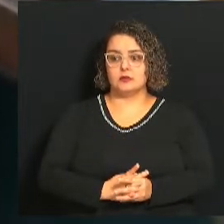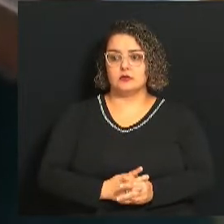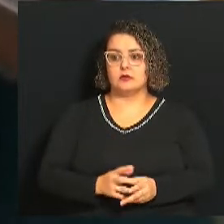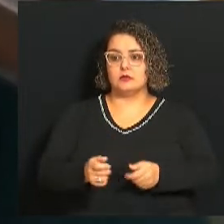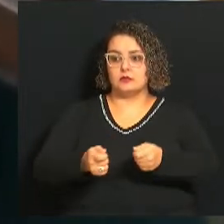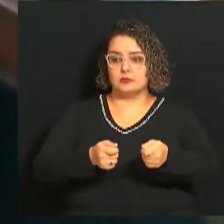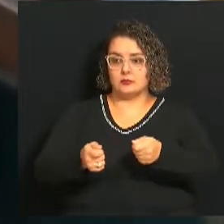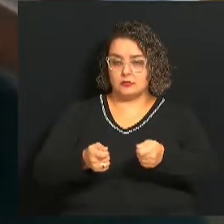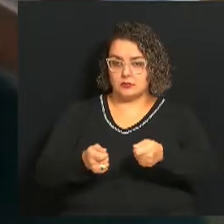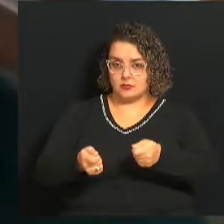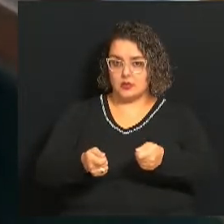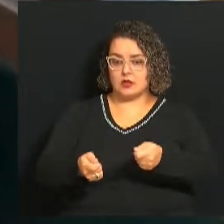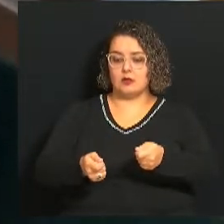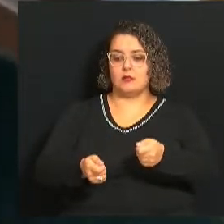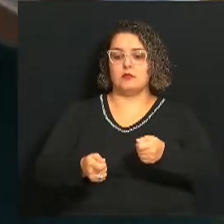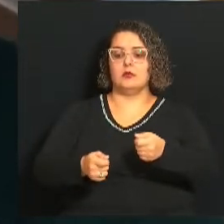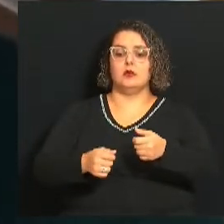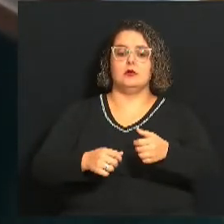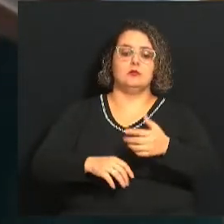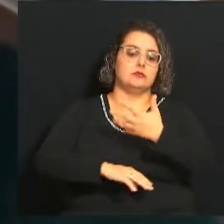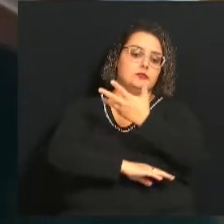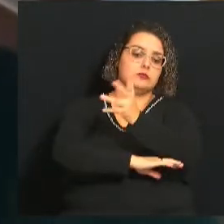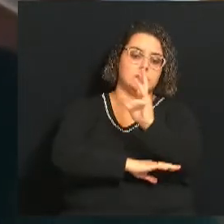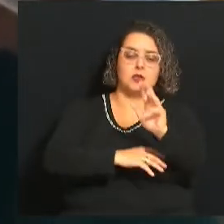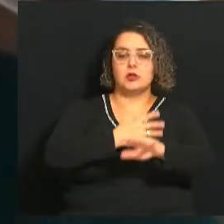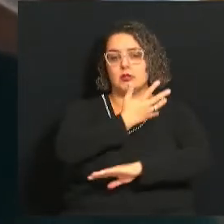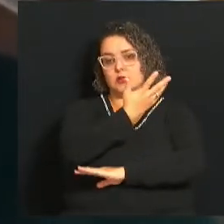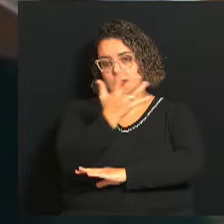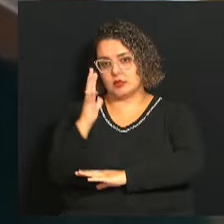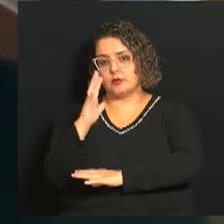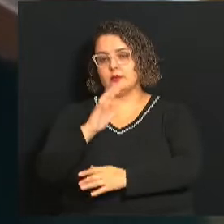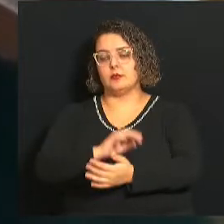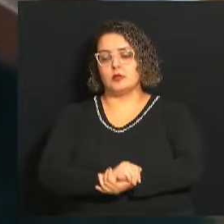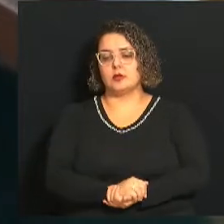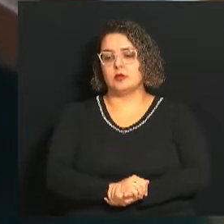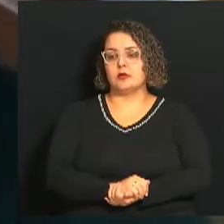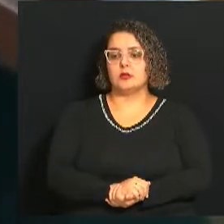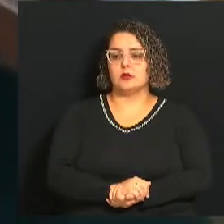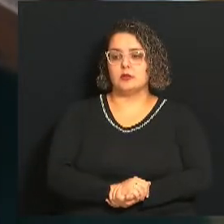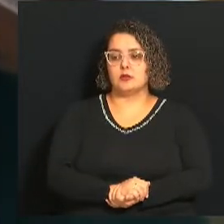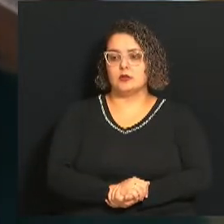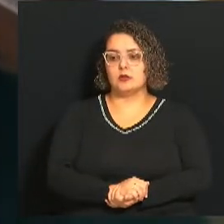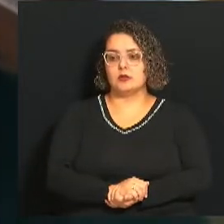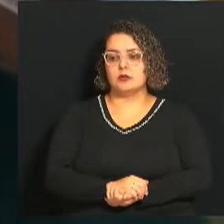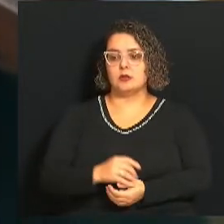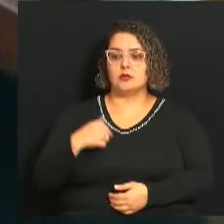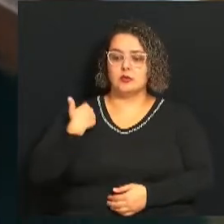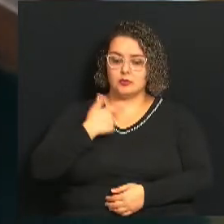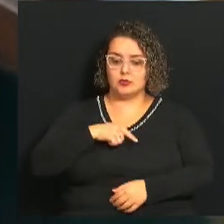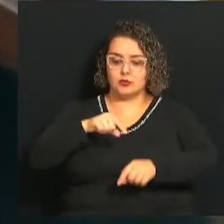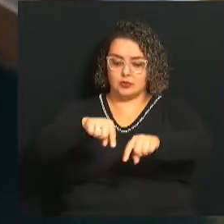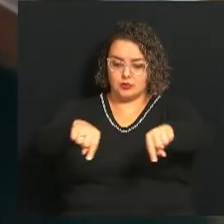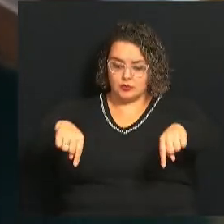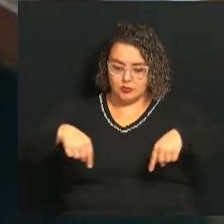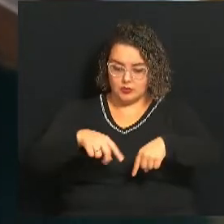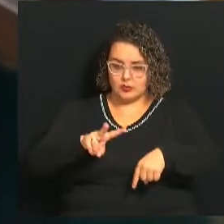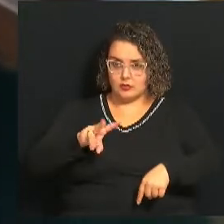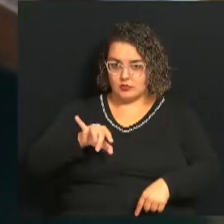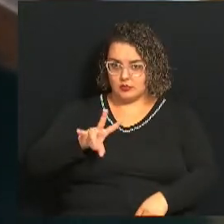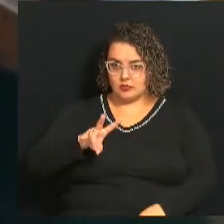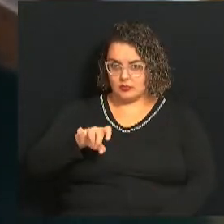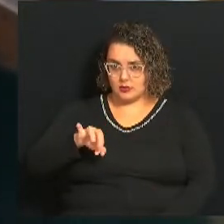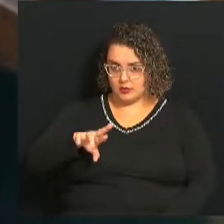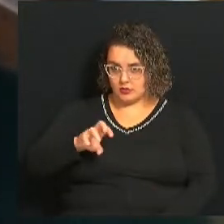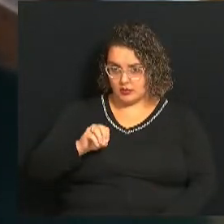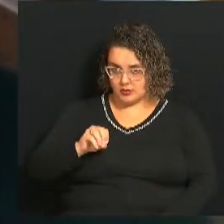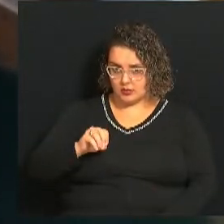da arborização. E o nosso viveiro de mudas, ele ele tem